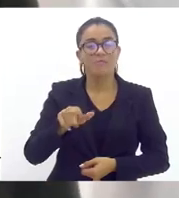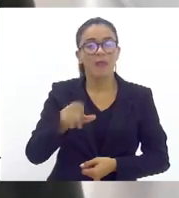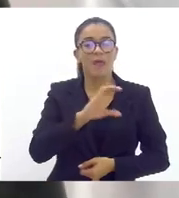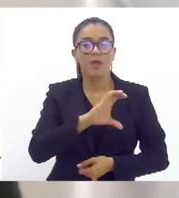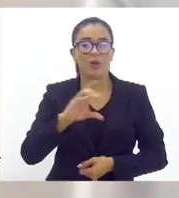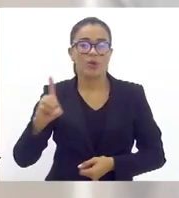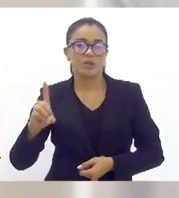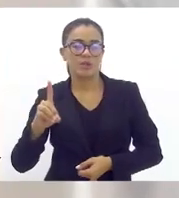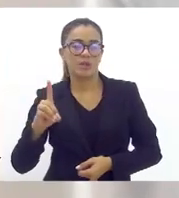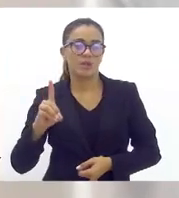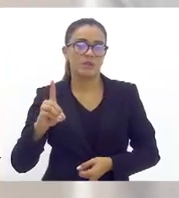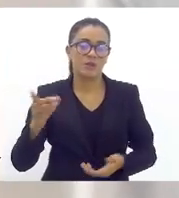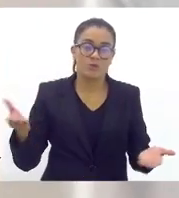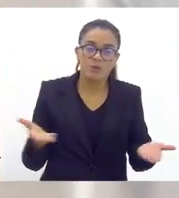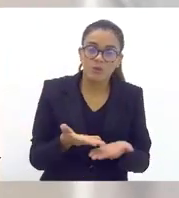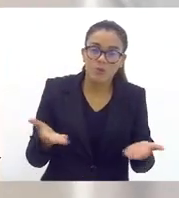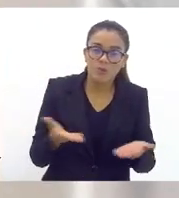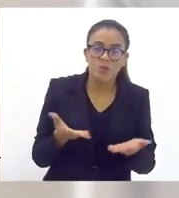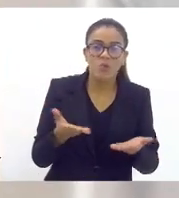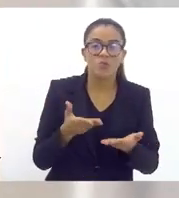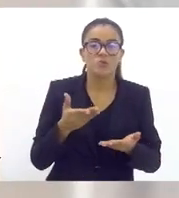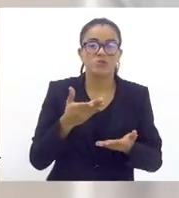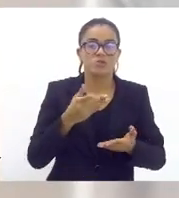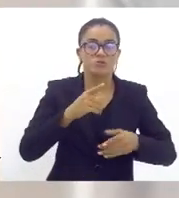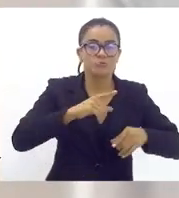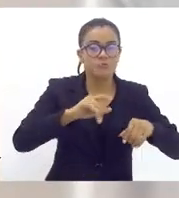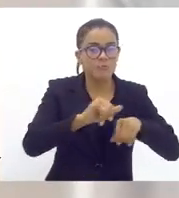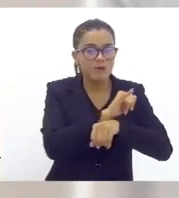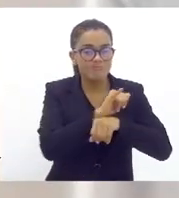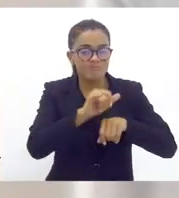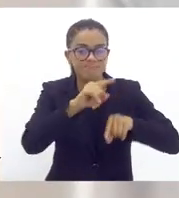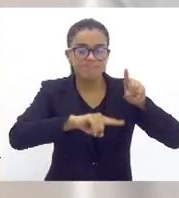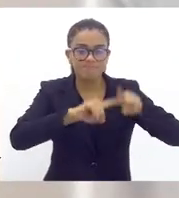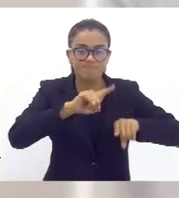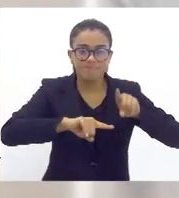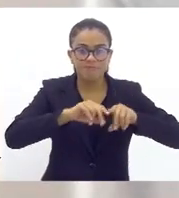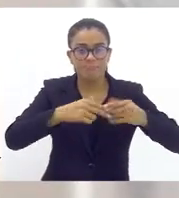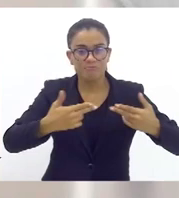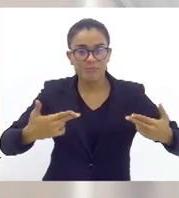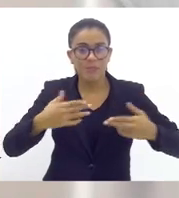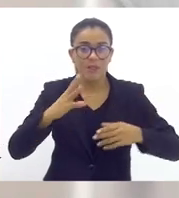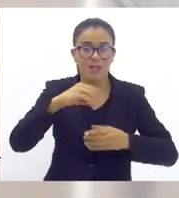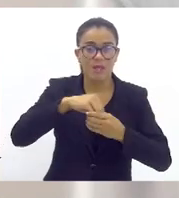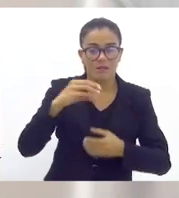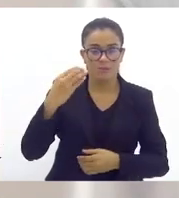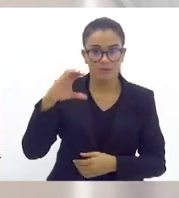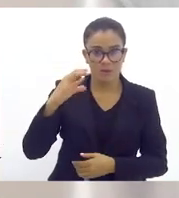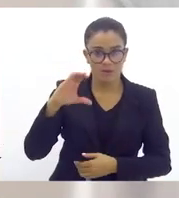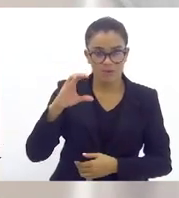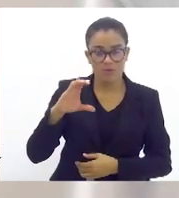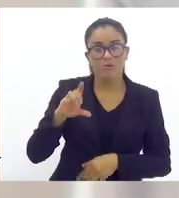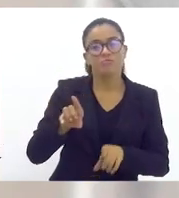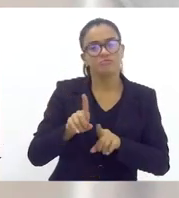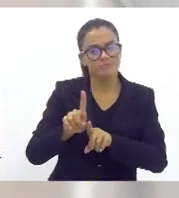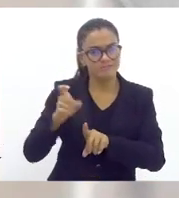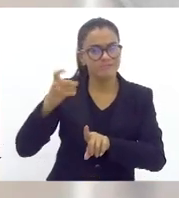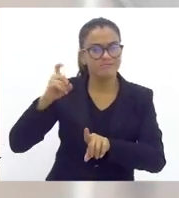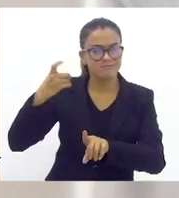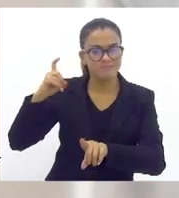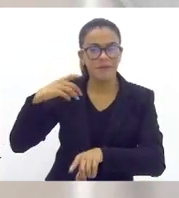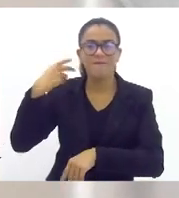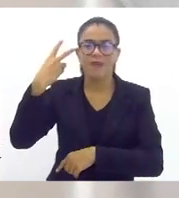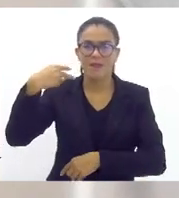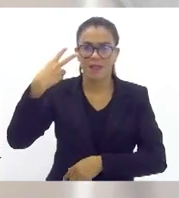coordenadora de um dos equipamentos da Secretaria Municipal de Niterói, que já esteve